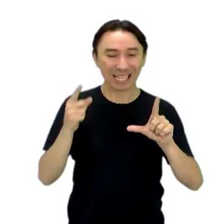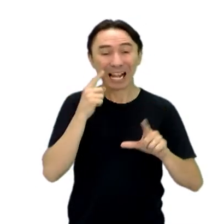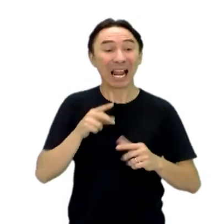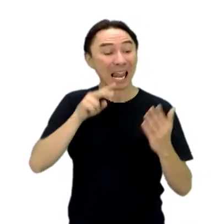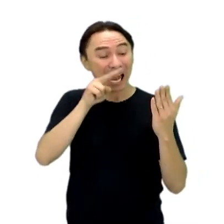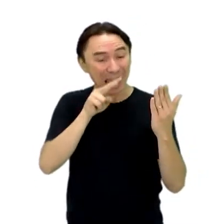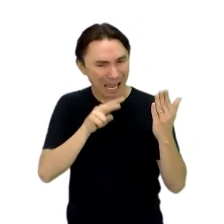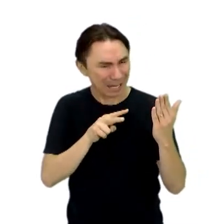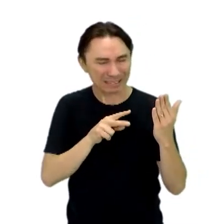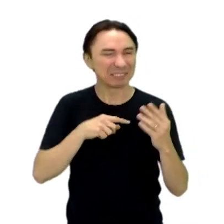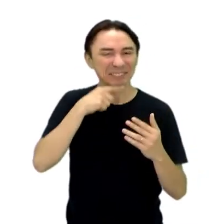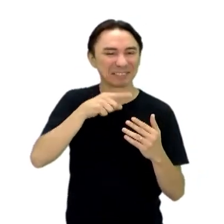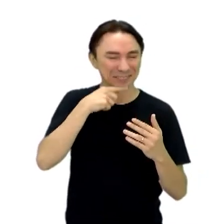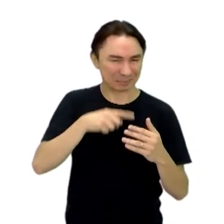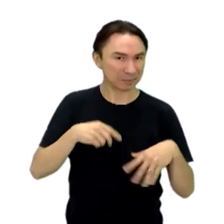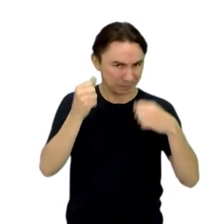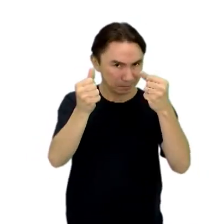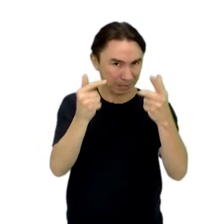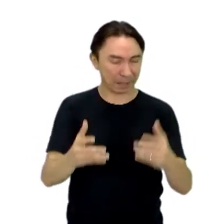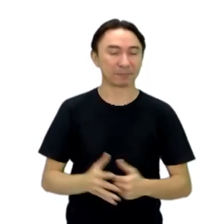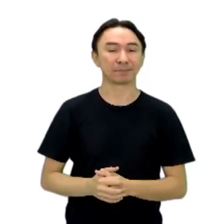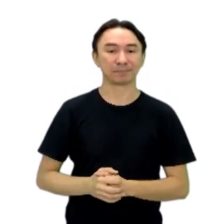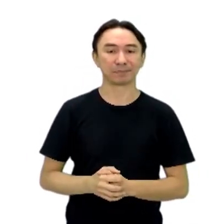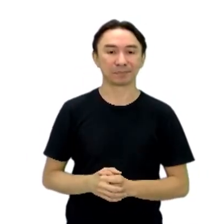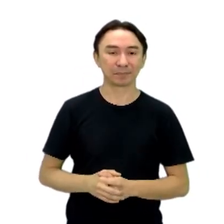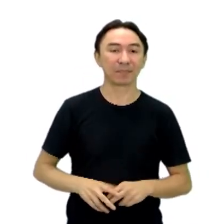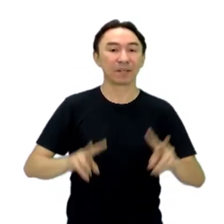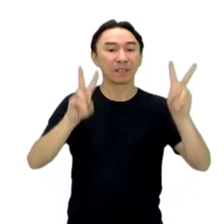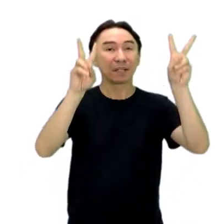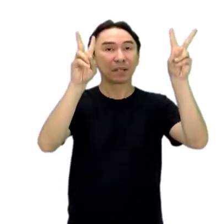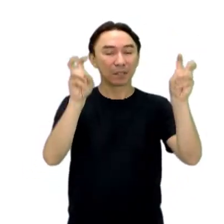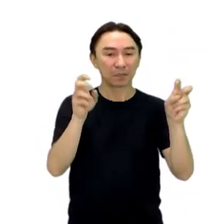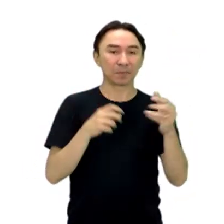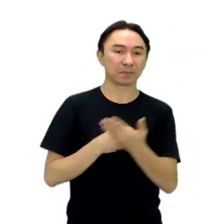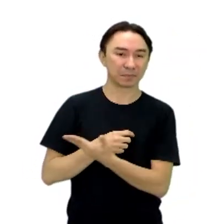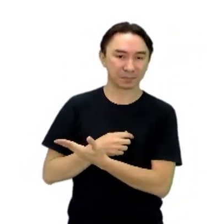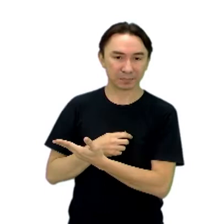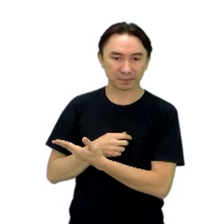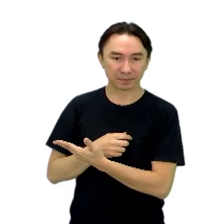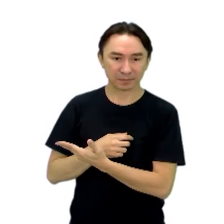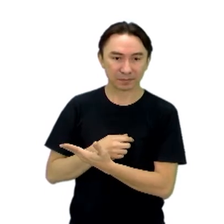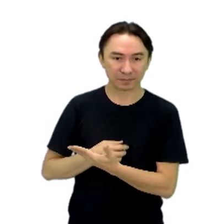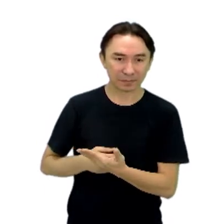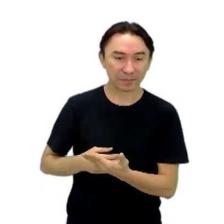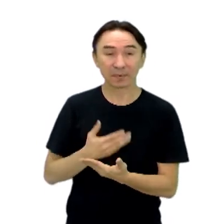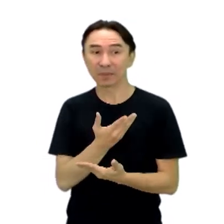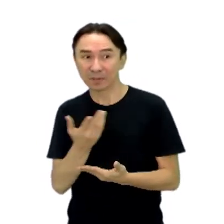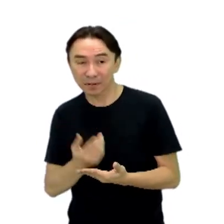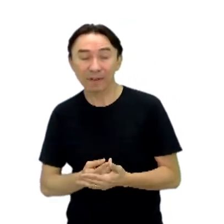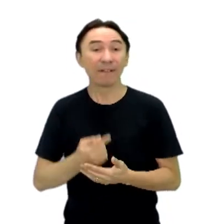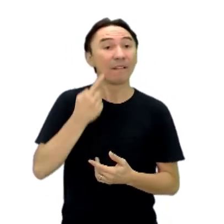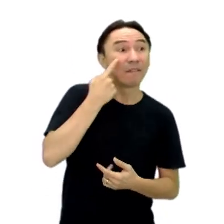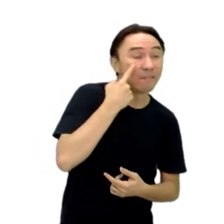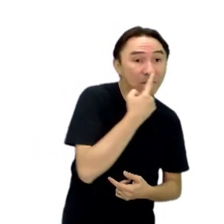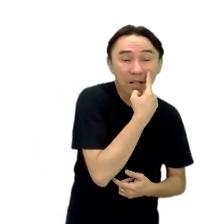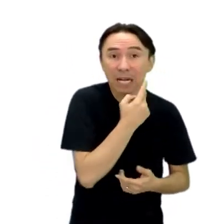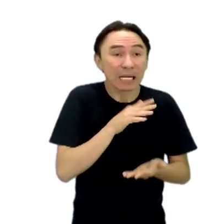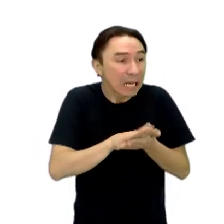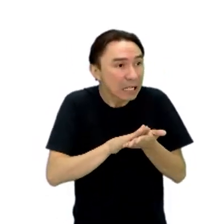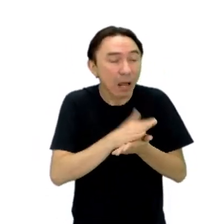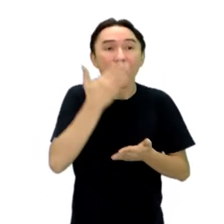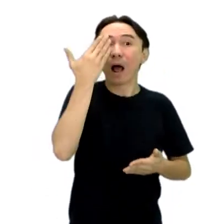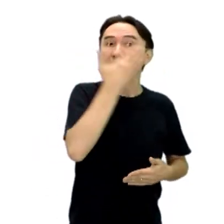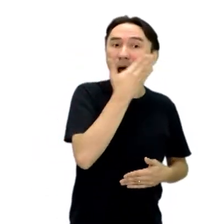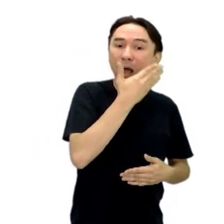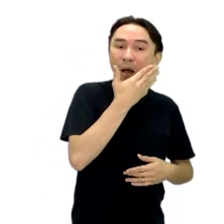que eu conto para você o que tem nela. Olha aqui, esse é o título da reportagem. O que os olhos não veem. É bacana ver assim, né? Porque tem